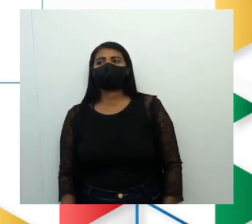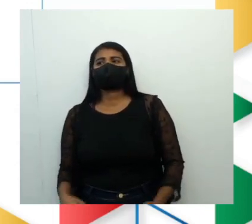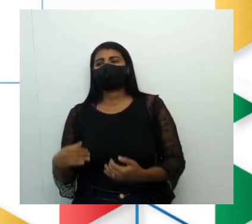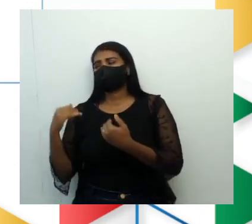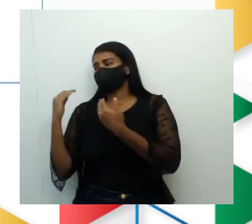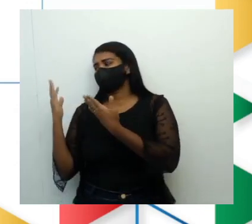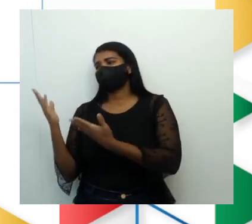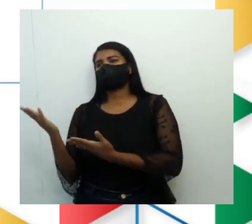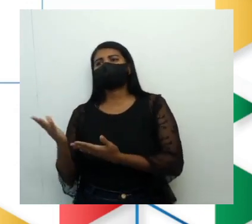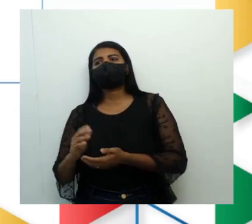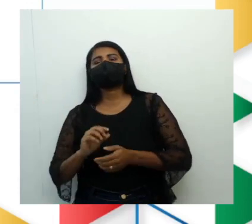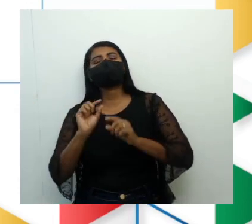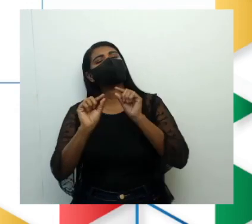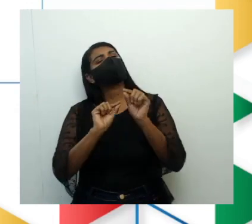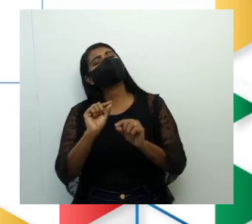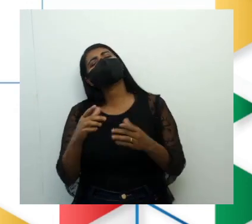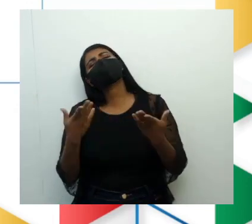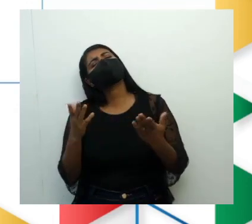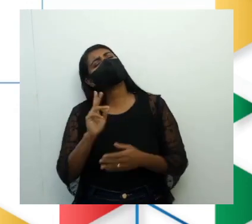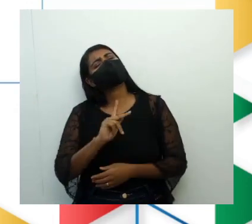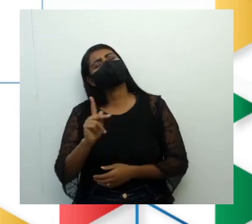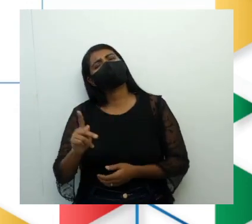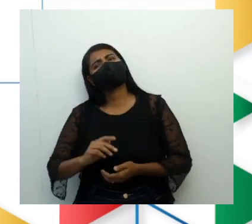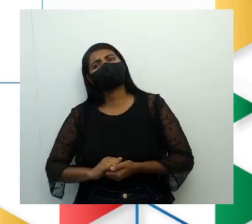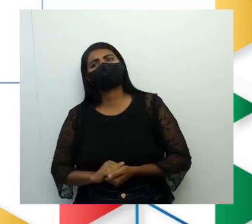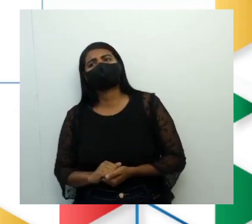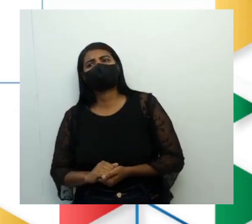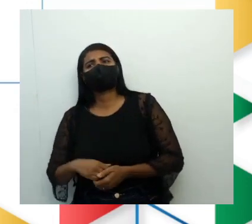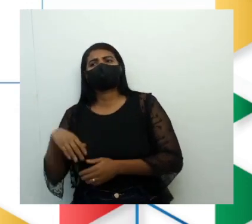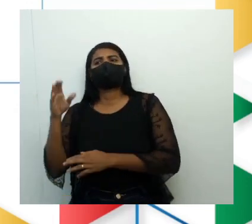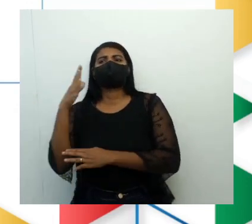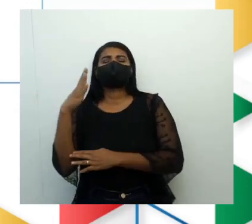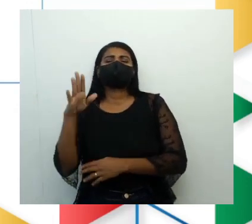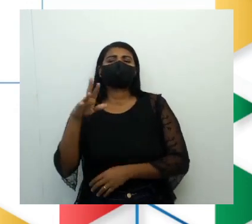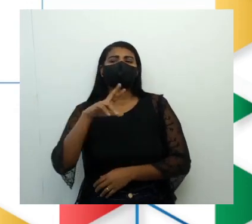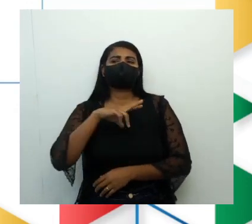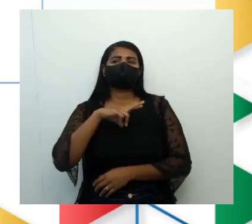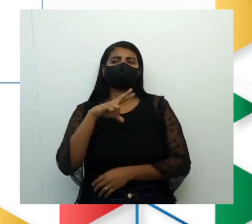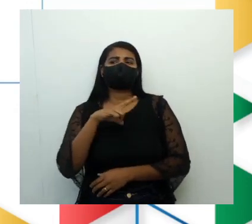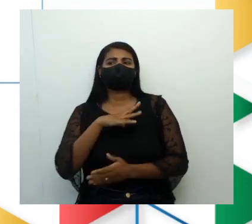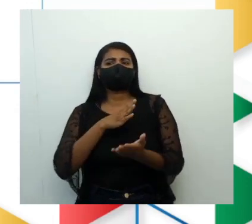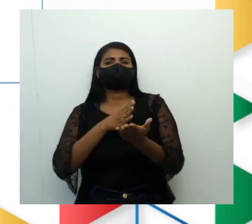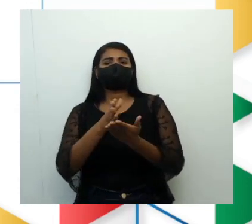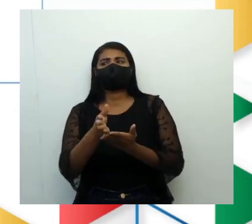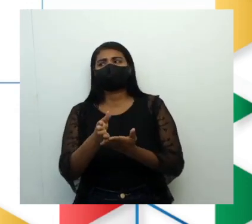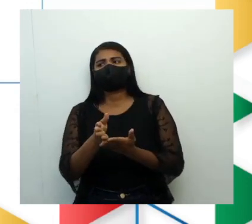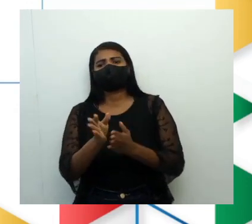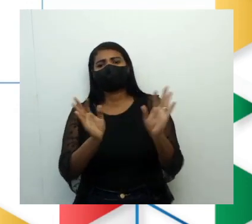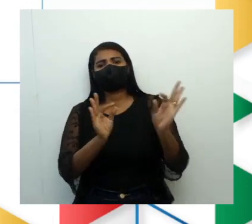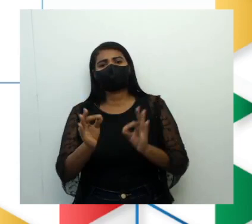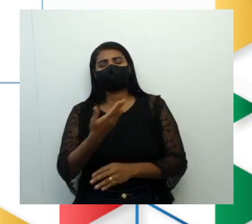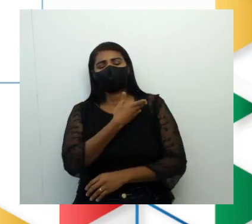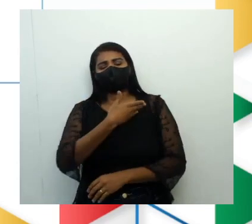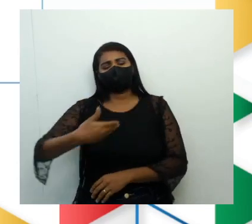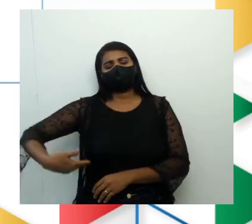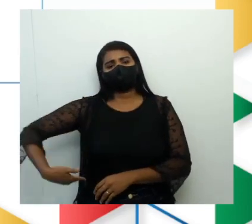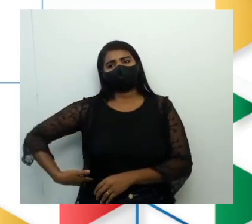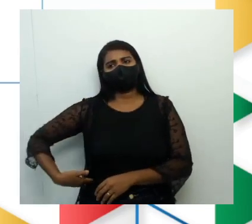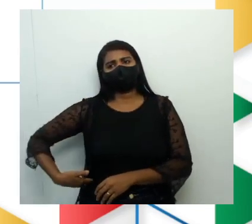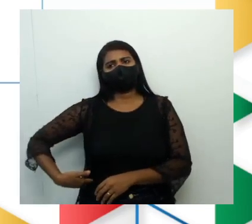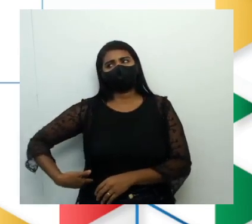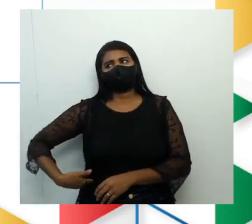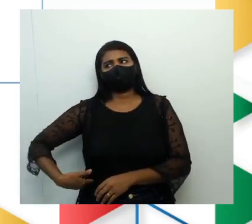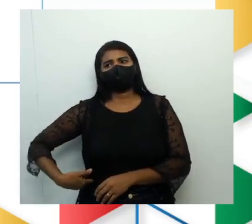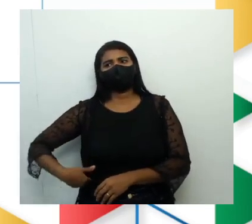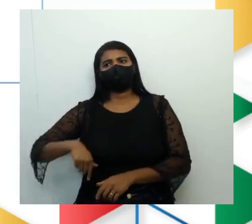Bandeirantes e entradas. O que é isso, professora? Bandeiras particulares. Entrada organizada pelo governo. Então, bandeiras